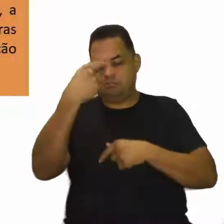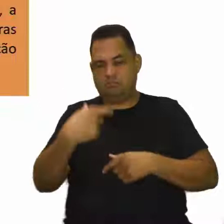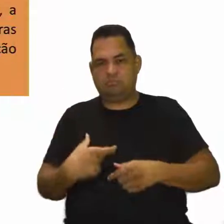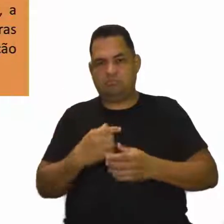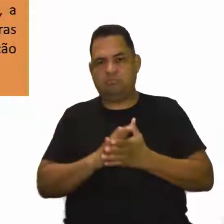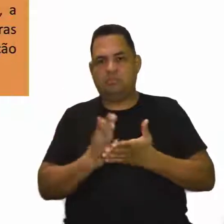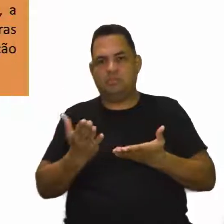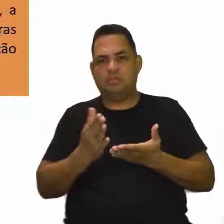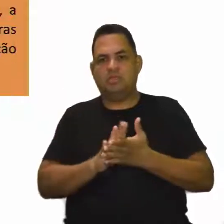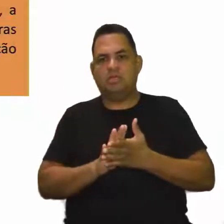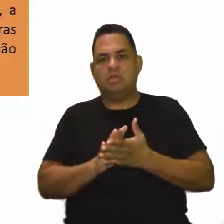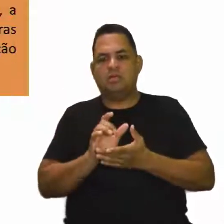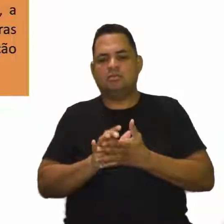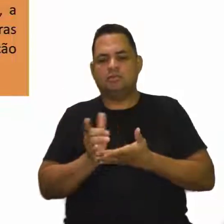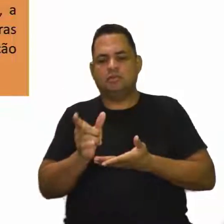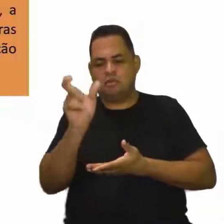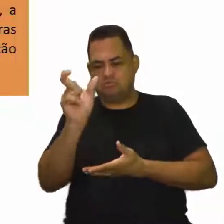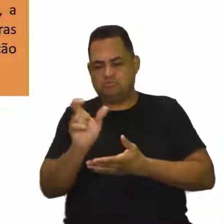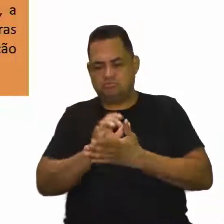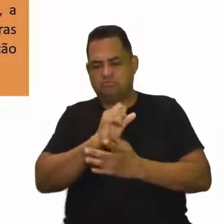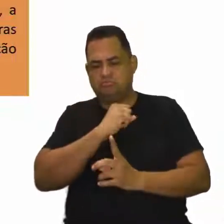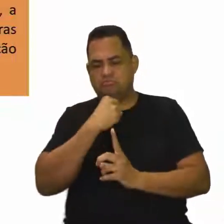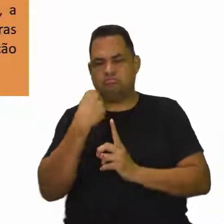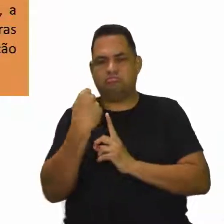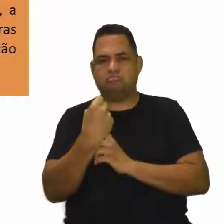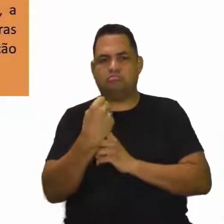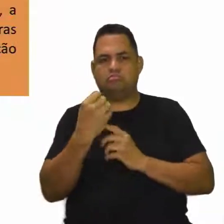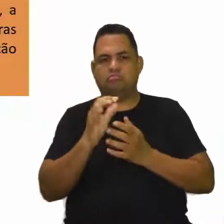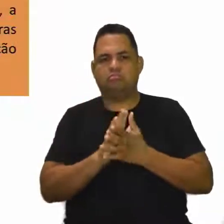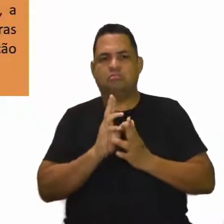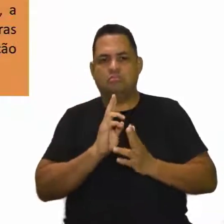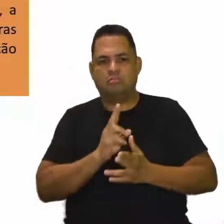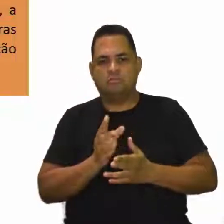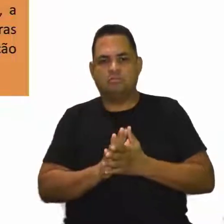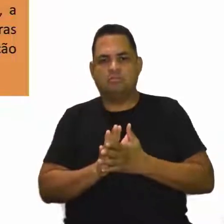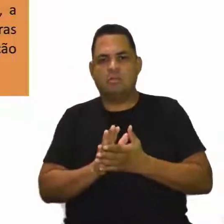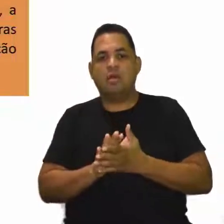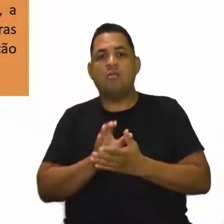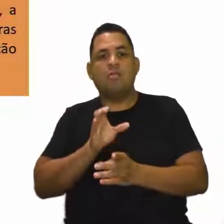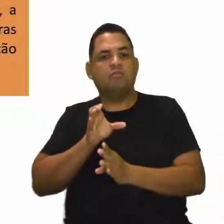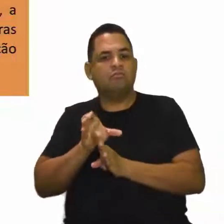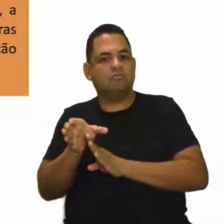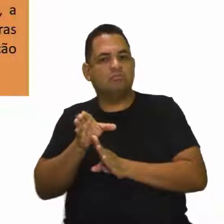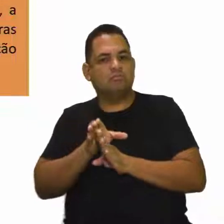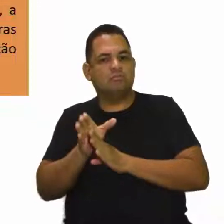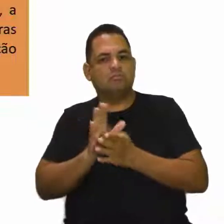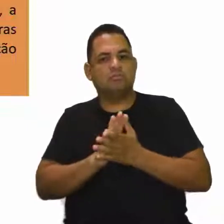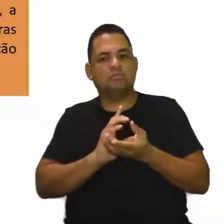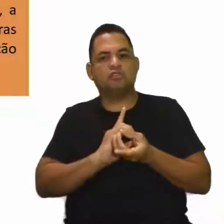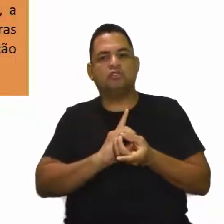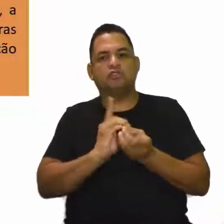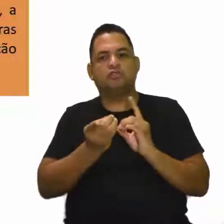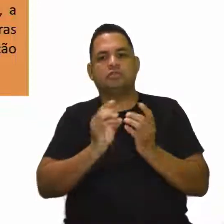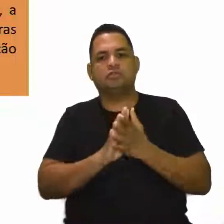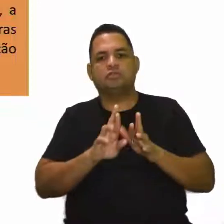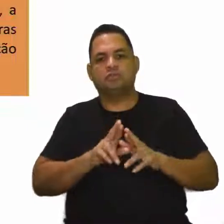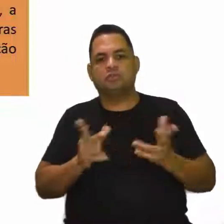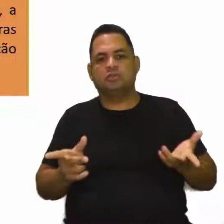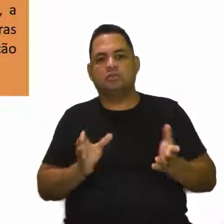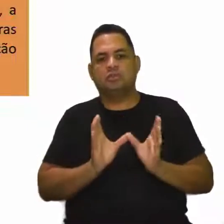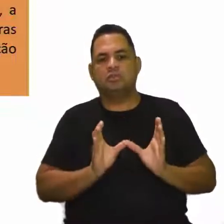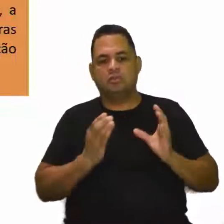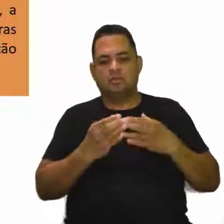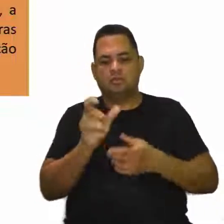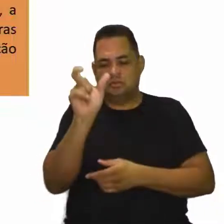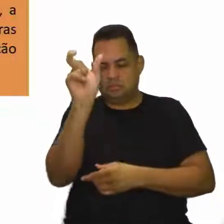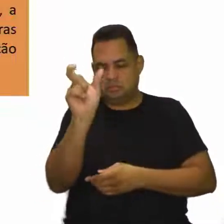agente social e aos processos sociais, como orientadores da dinâmica dos diferentes grupos